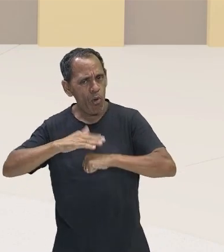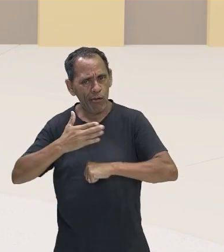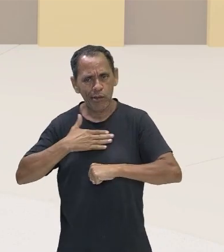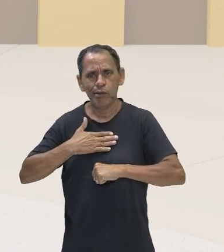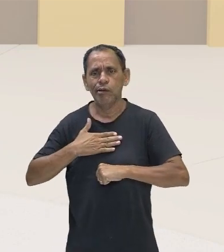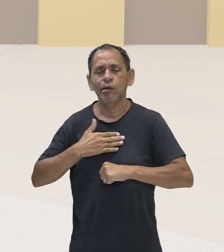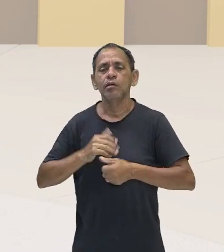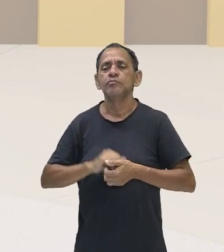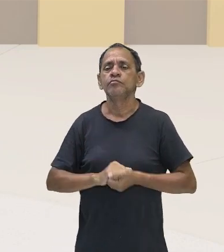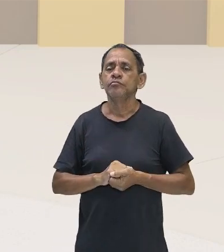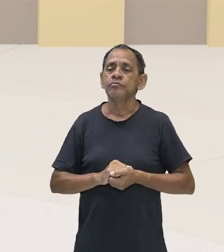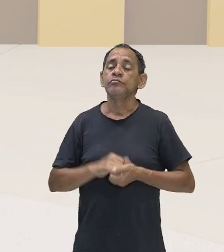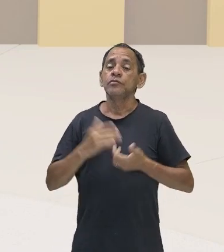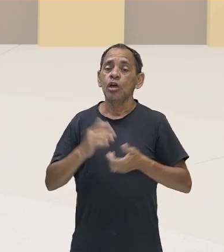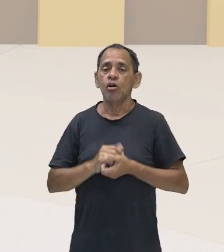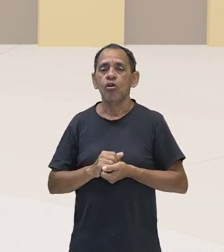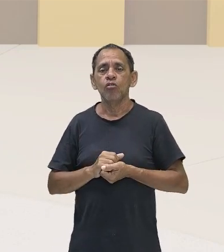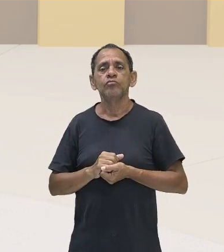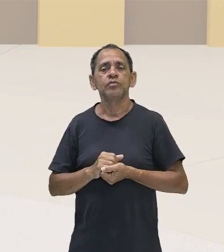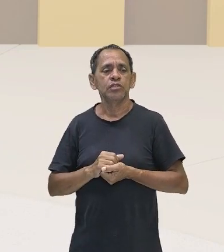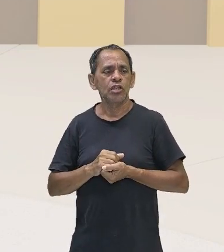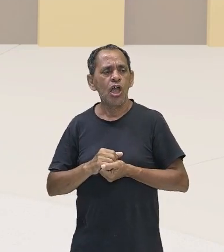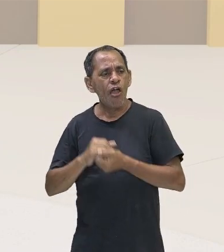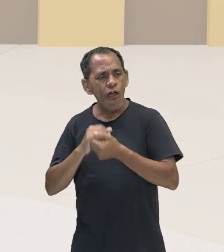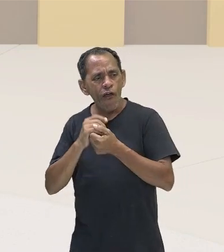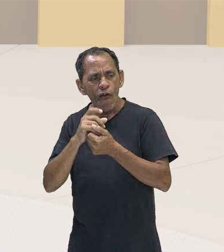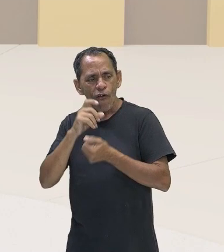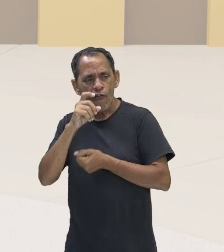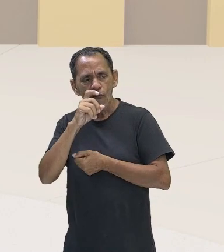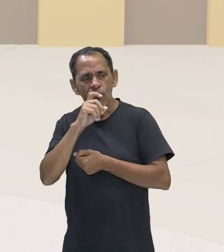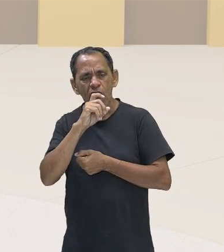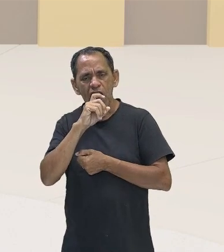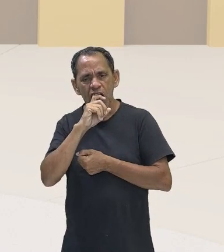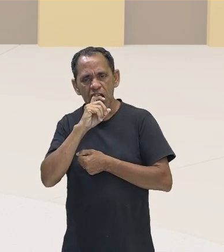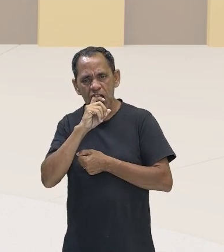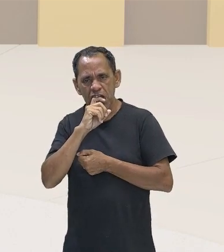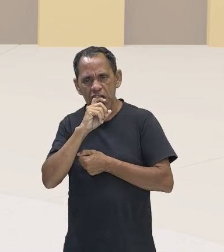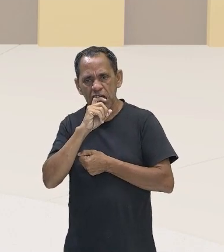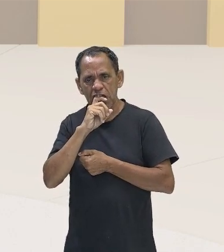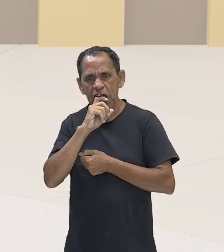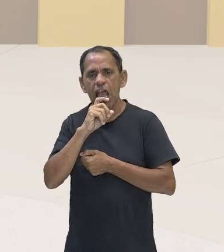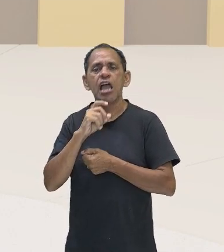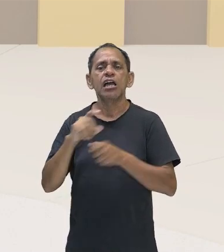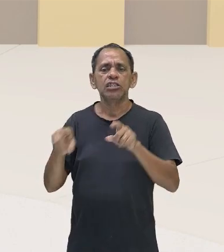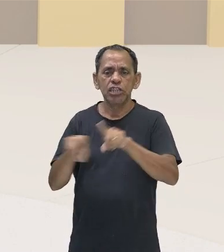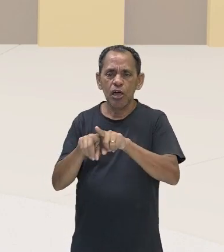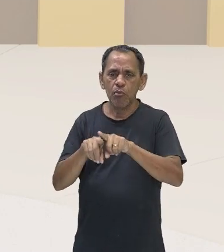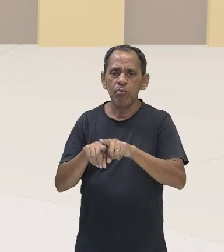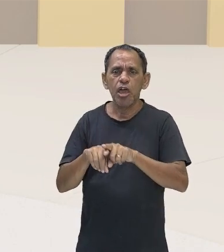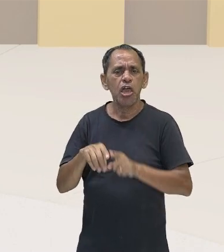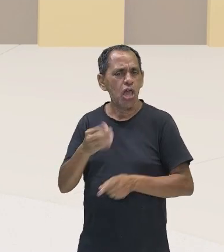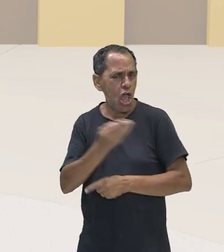Então, sentir inveja de conquistas alheias, mesmo de amigos próximos. Mentalidade